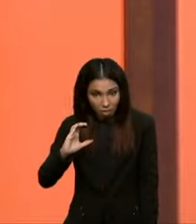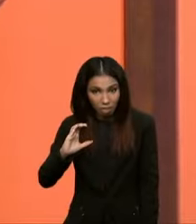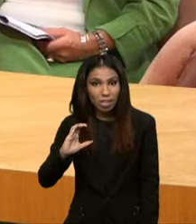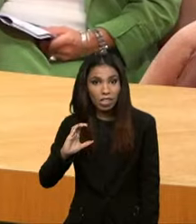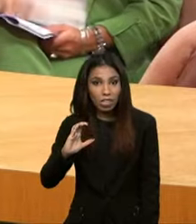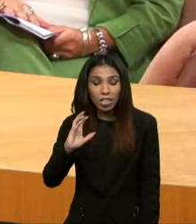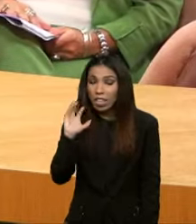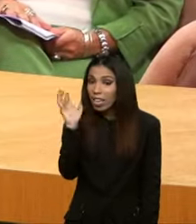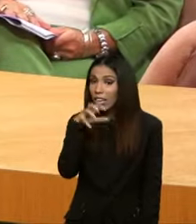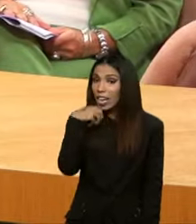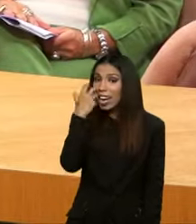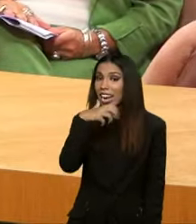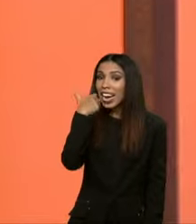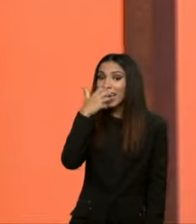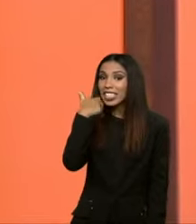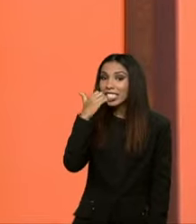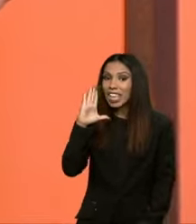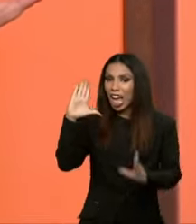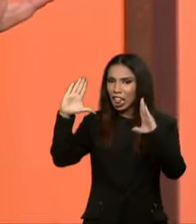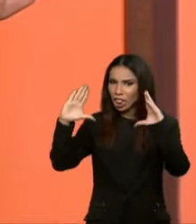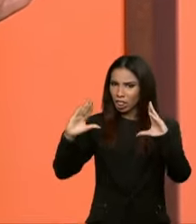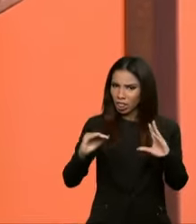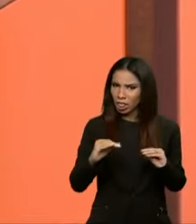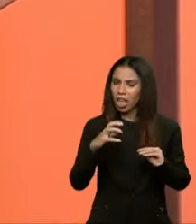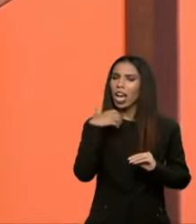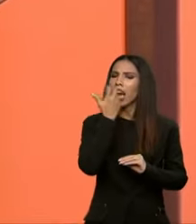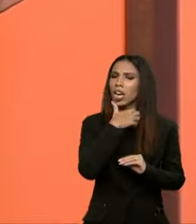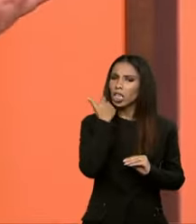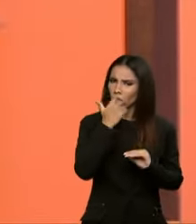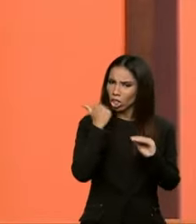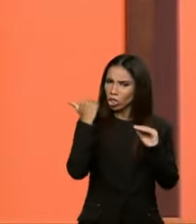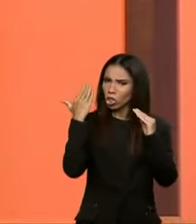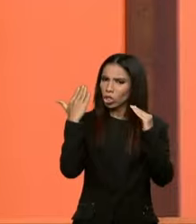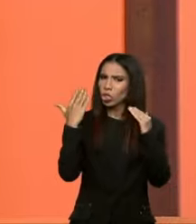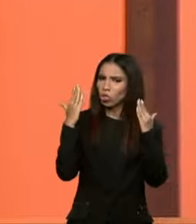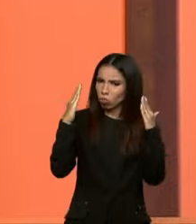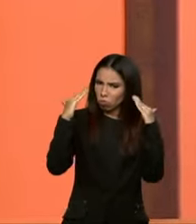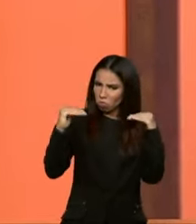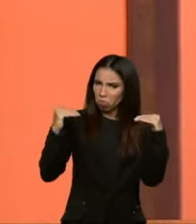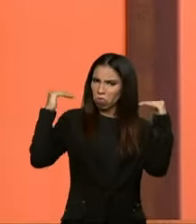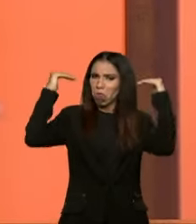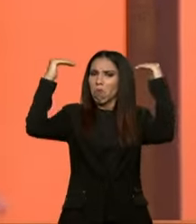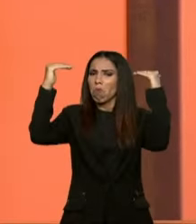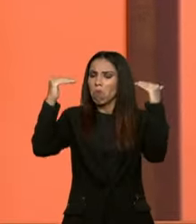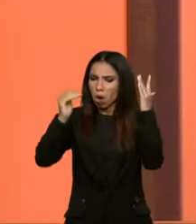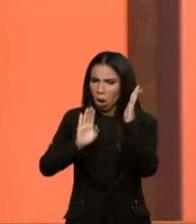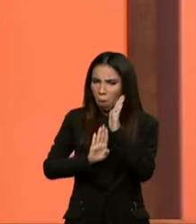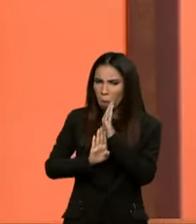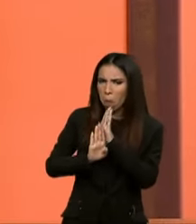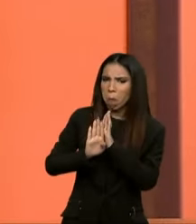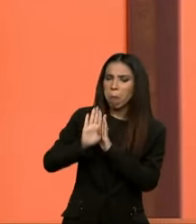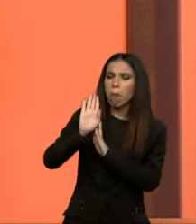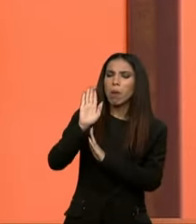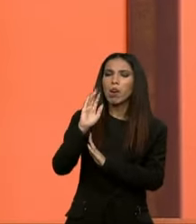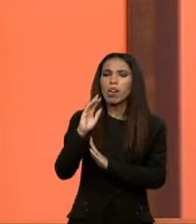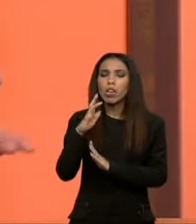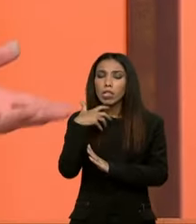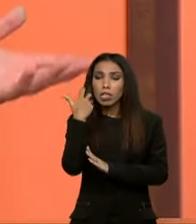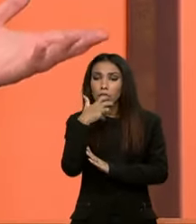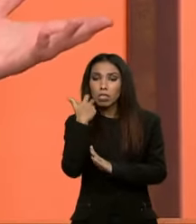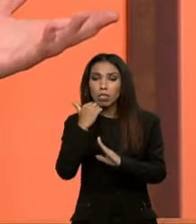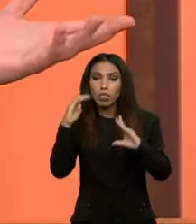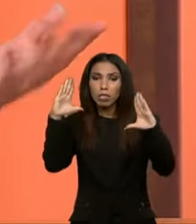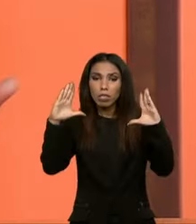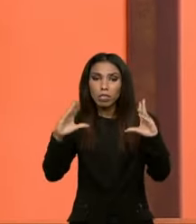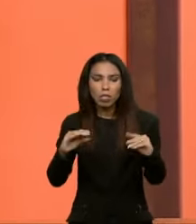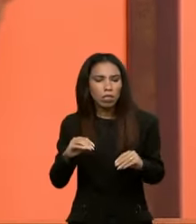ela cantando em horário nobre. Ela era cantora, uma grande cantora. Ela vinha crescendo. Ela pegou o horário nobre pra cantar. Ele ouviu